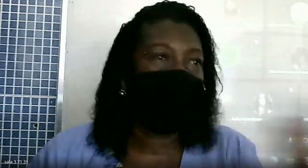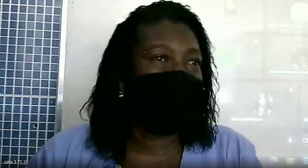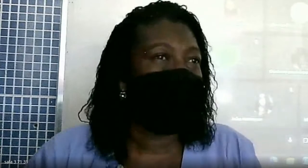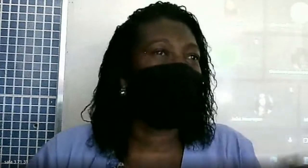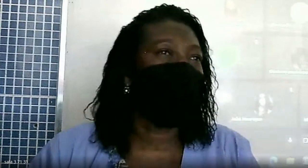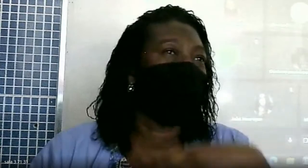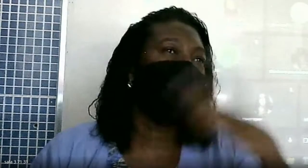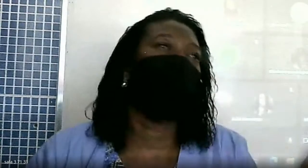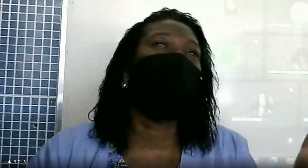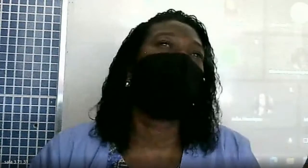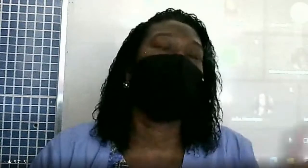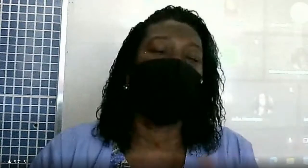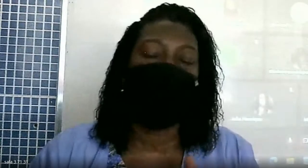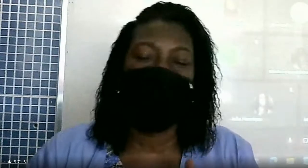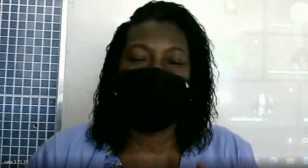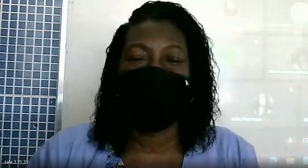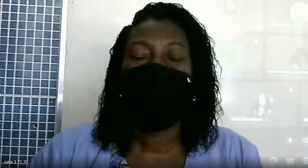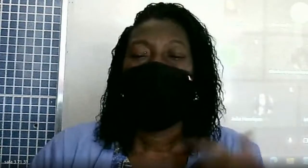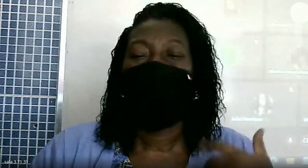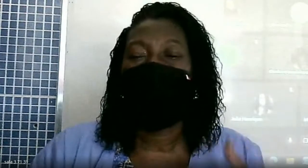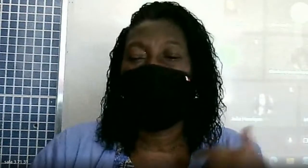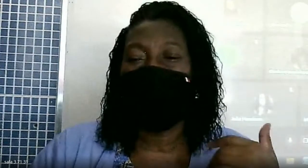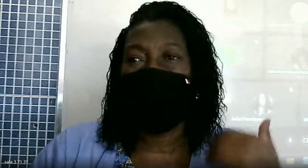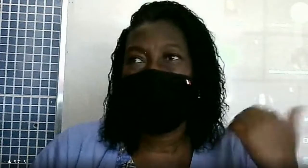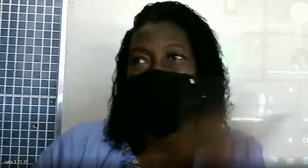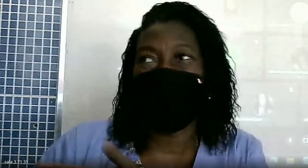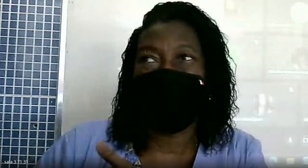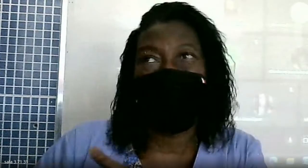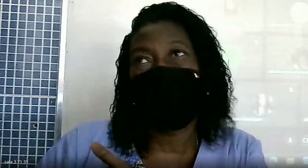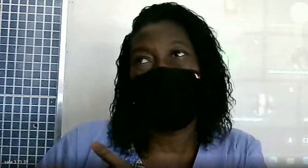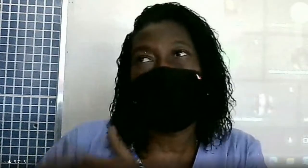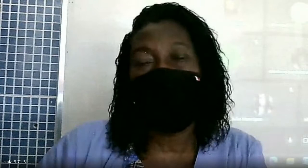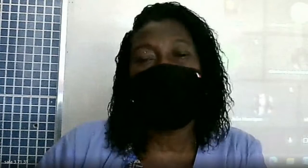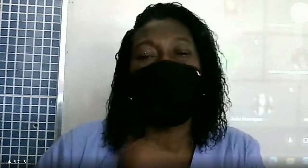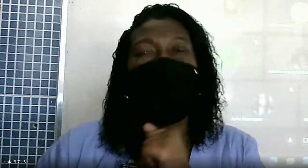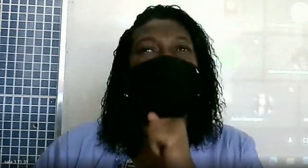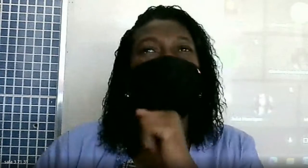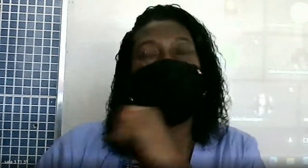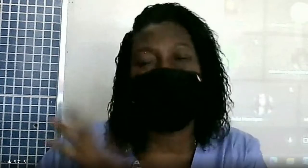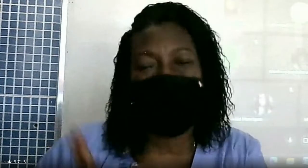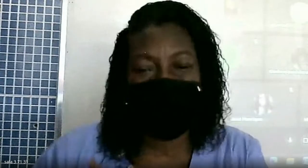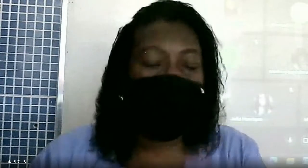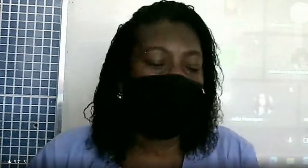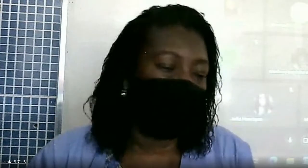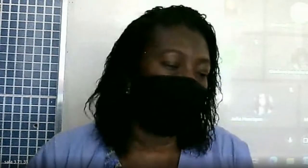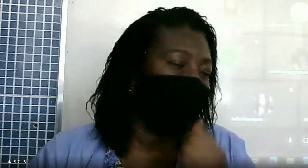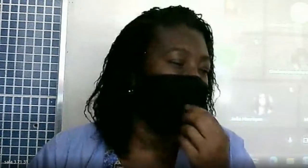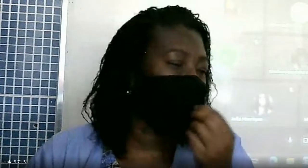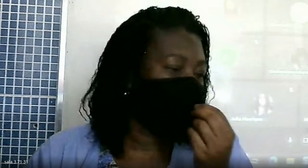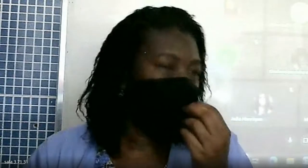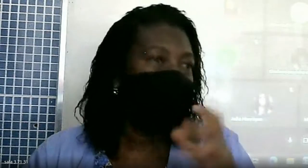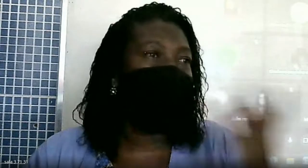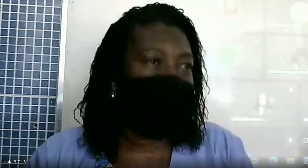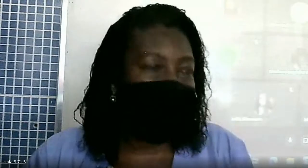ia, eu e meu grupo, né, de amigos, a gente ia no Tamoio, a gente ia no CJOP, que tinha,